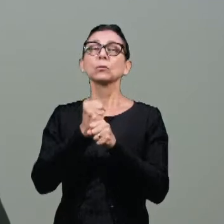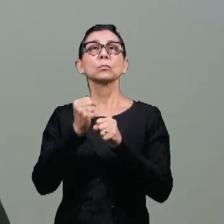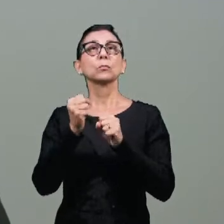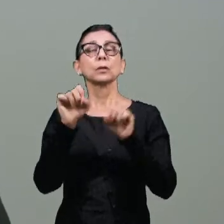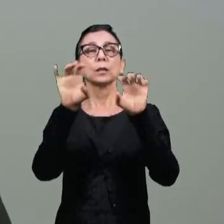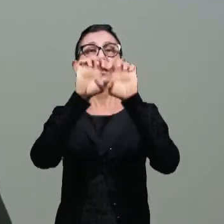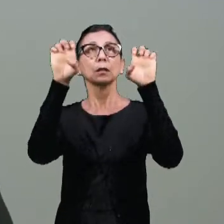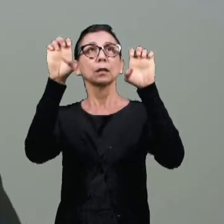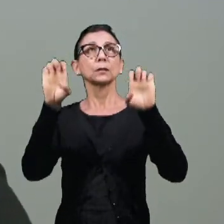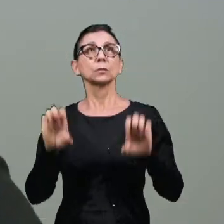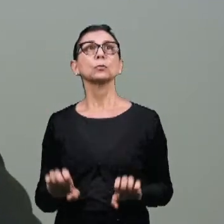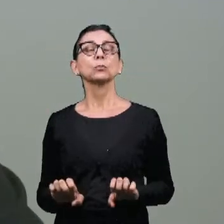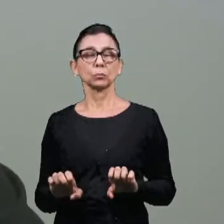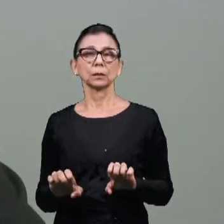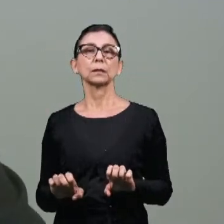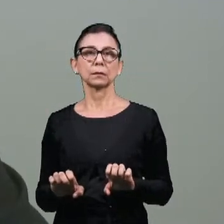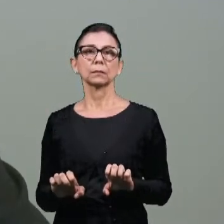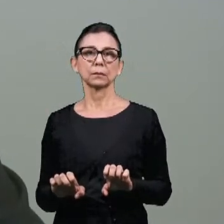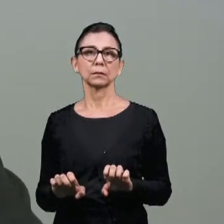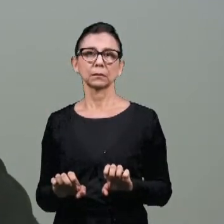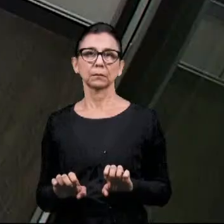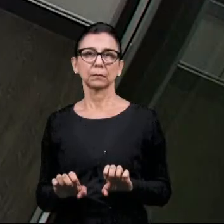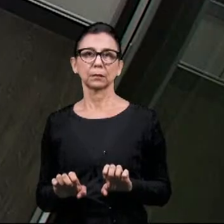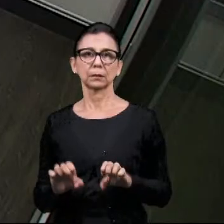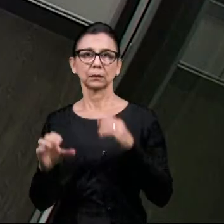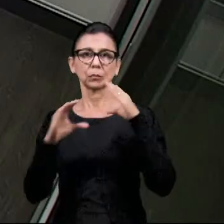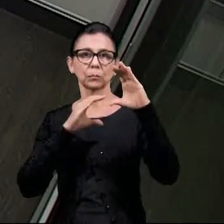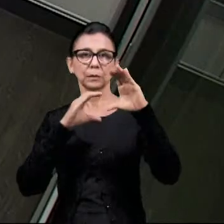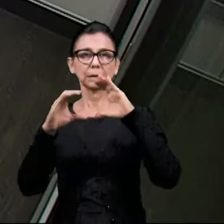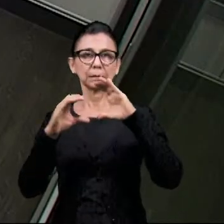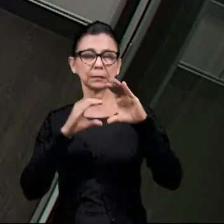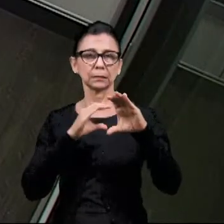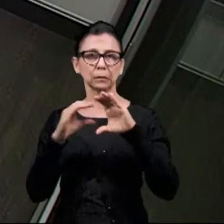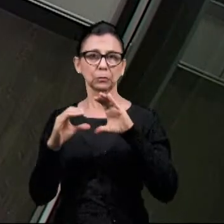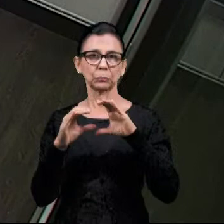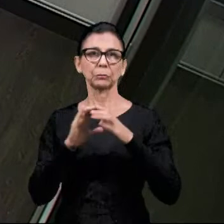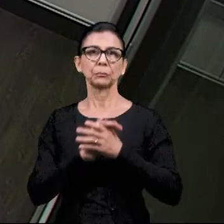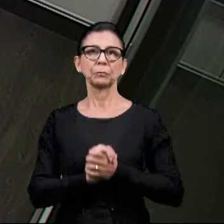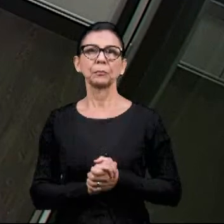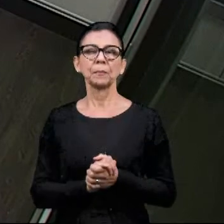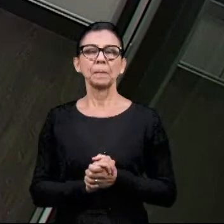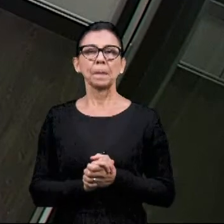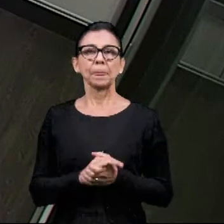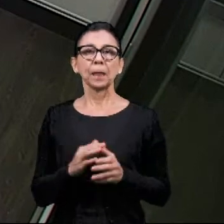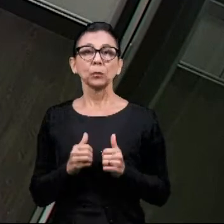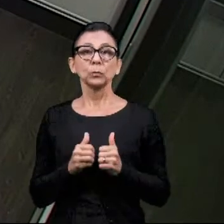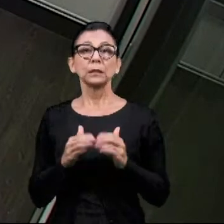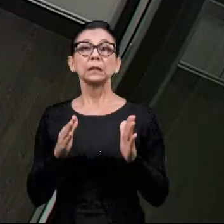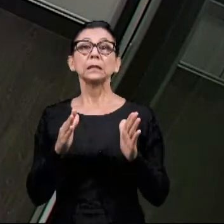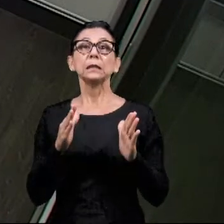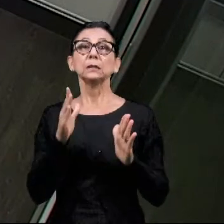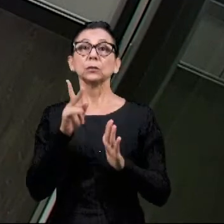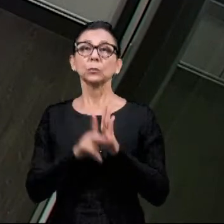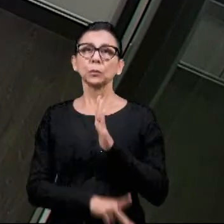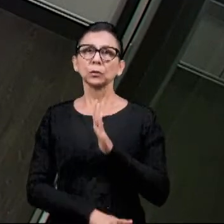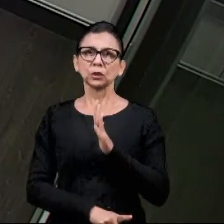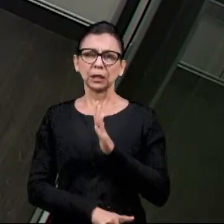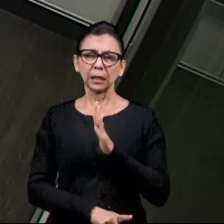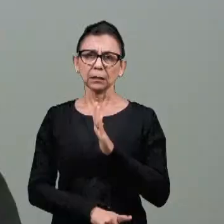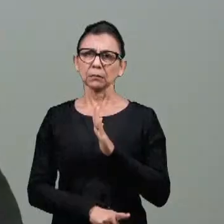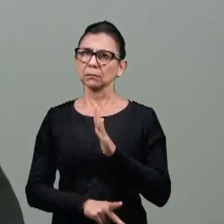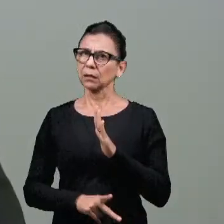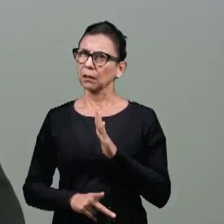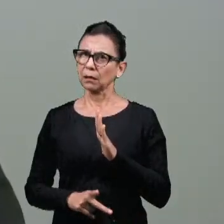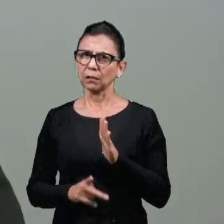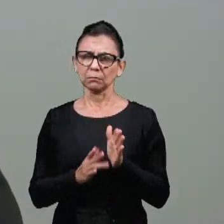central de comunicação, né, pastor Josias? É isso mesmo. Não só no início do projeto, mas ao longo do projeto, né? Porque